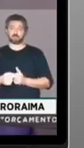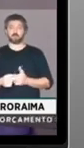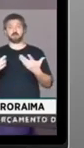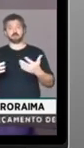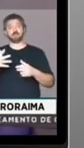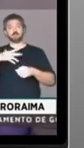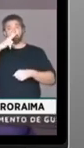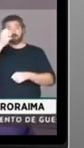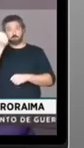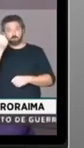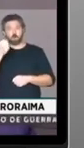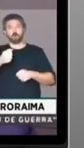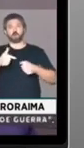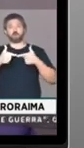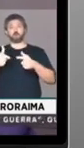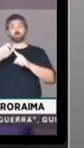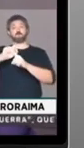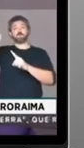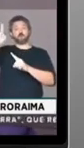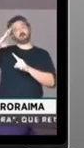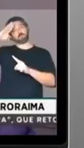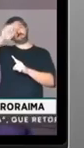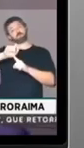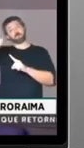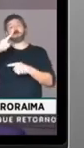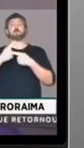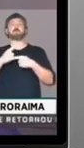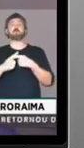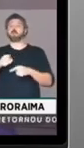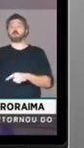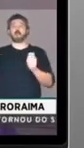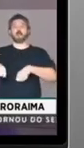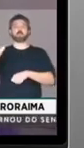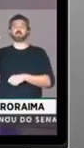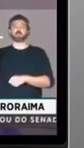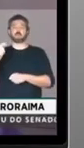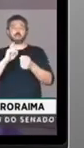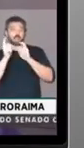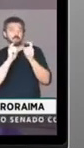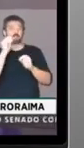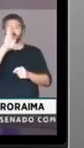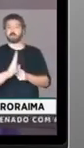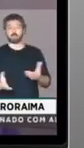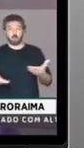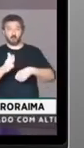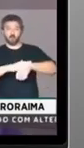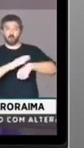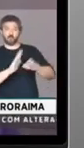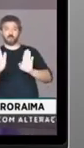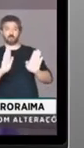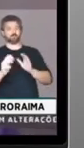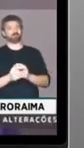precisamos intensificar o movimento de fora Bolsonaro, porque ele é incapaz de coordenar o Brasil neste momento